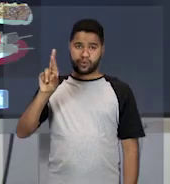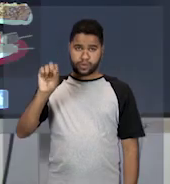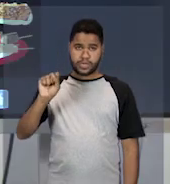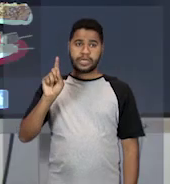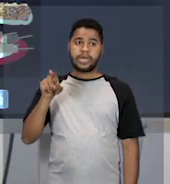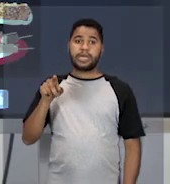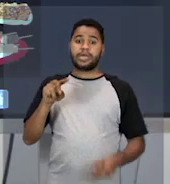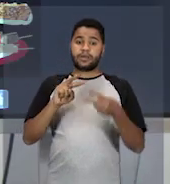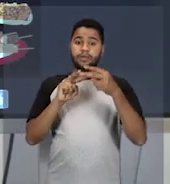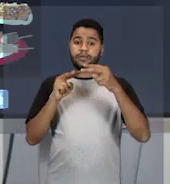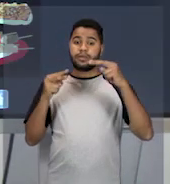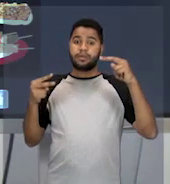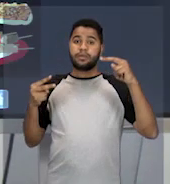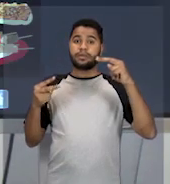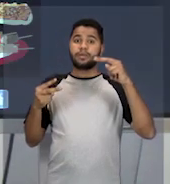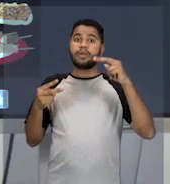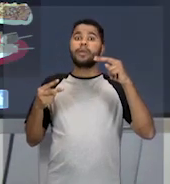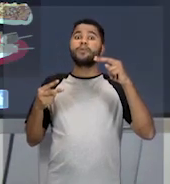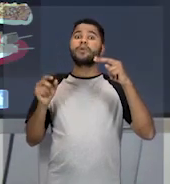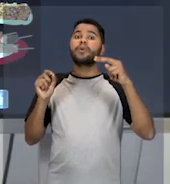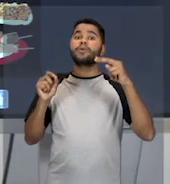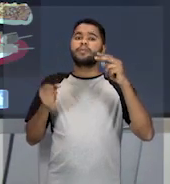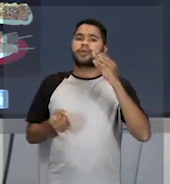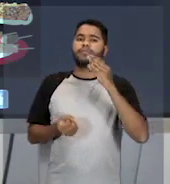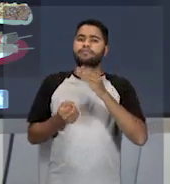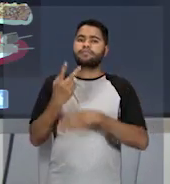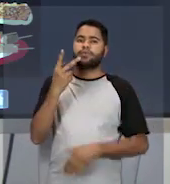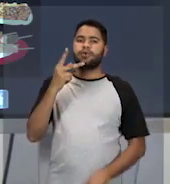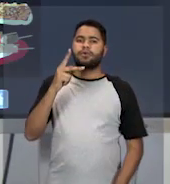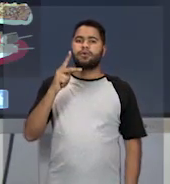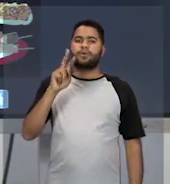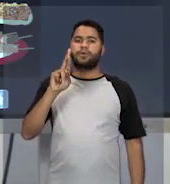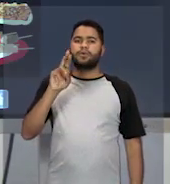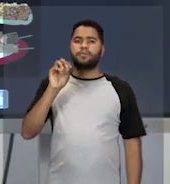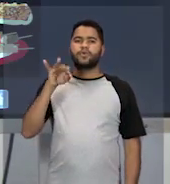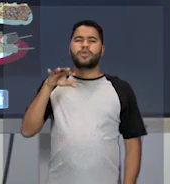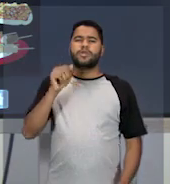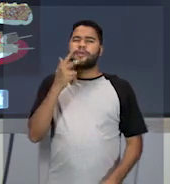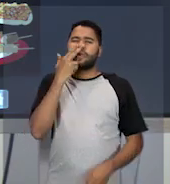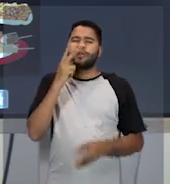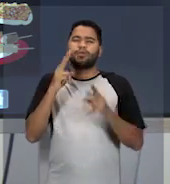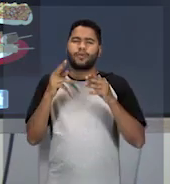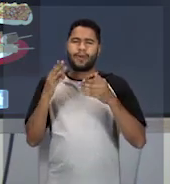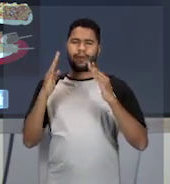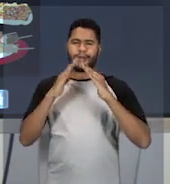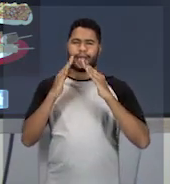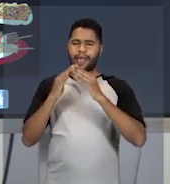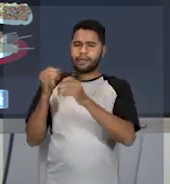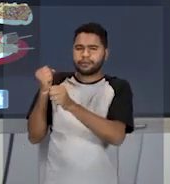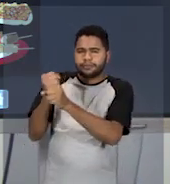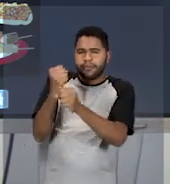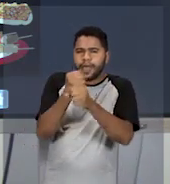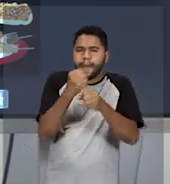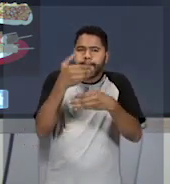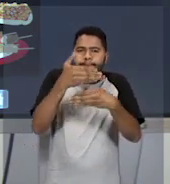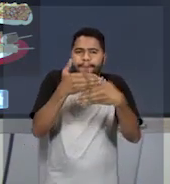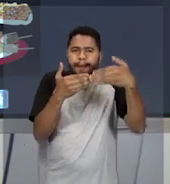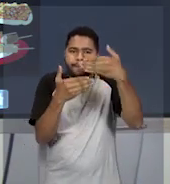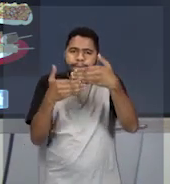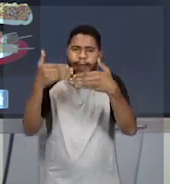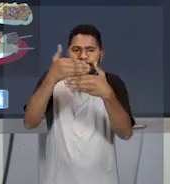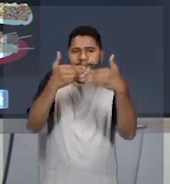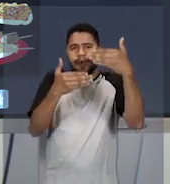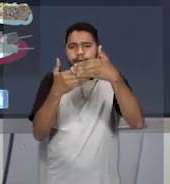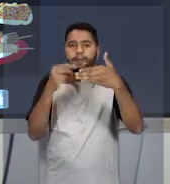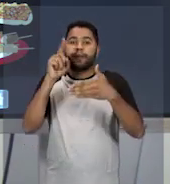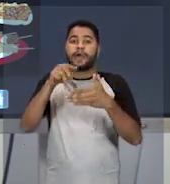para fazer proteínas. As proteínas são os tijolinhos do nosso corpo, tá, gente? Quais são os alimentos ricos em